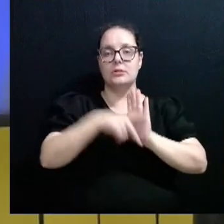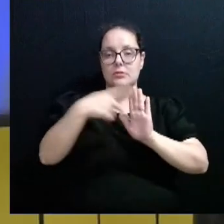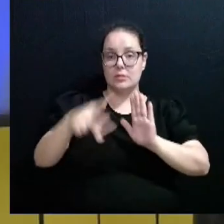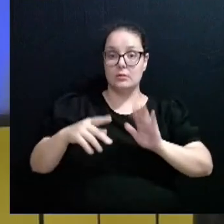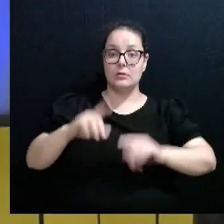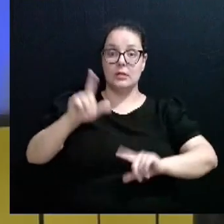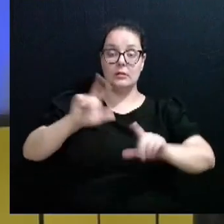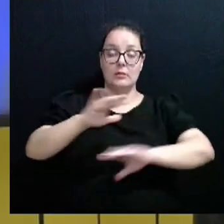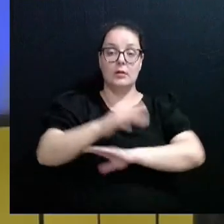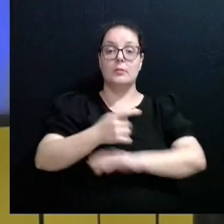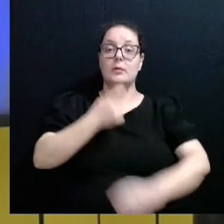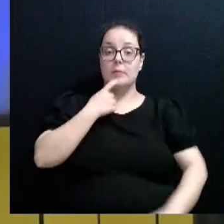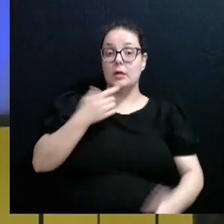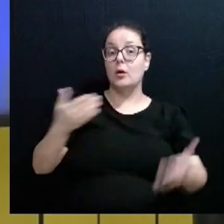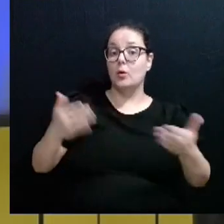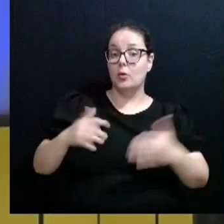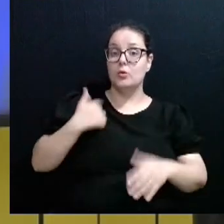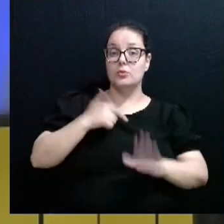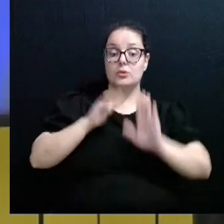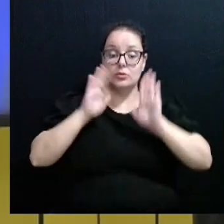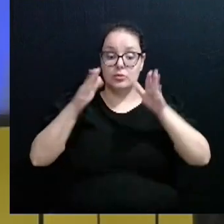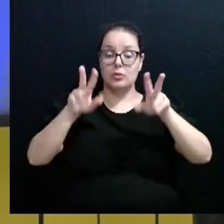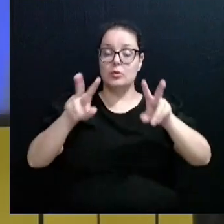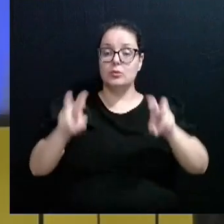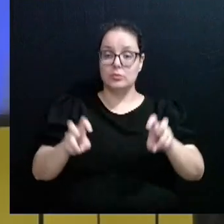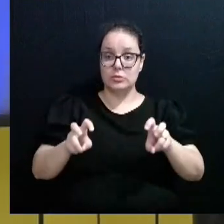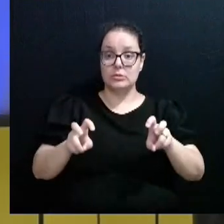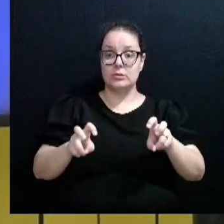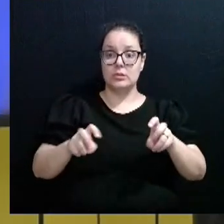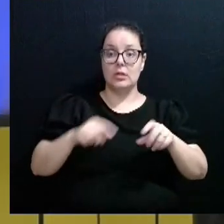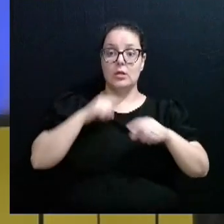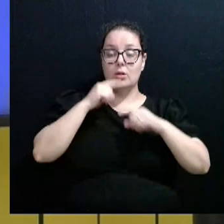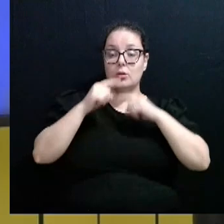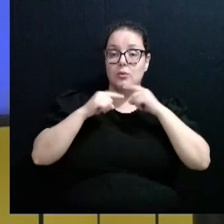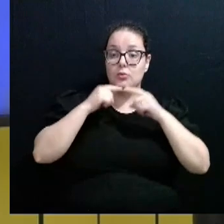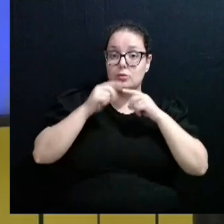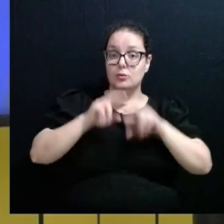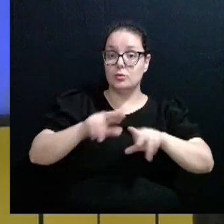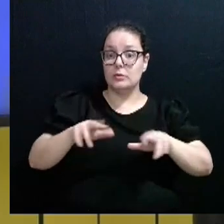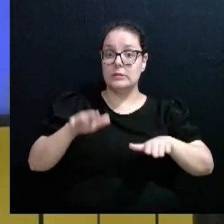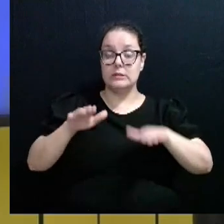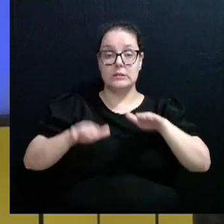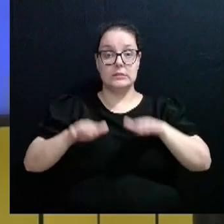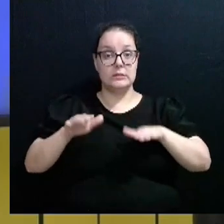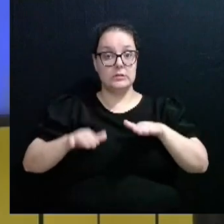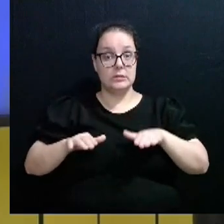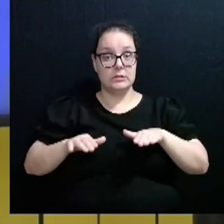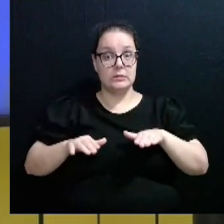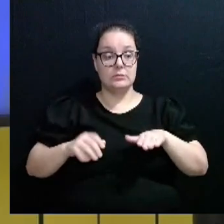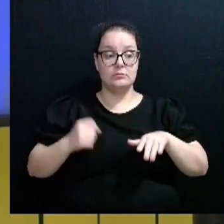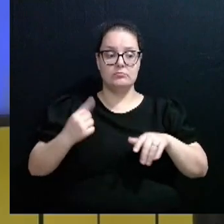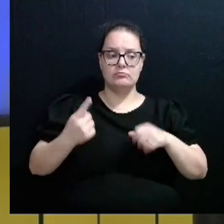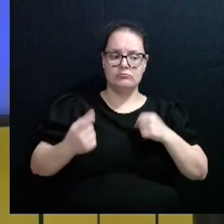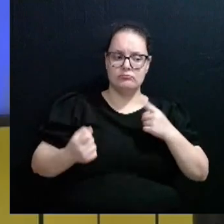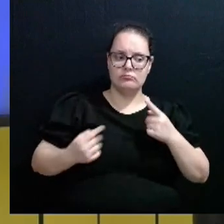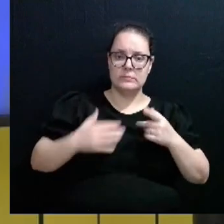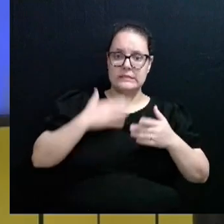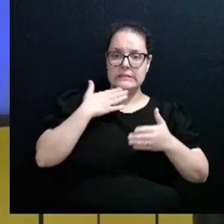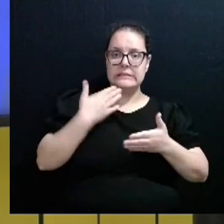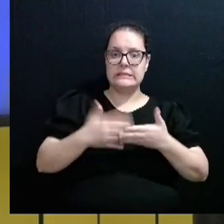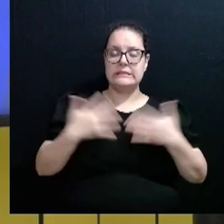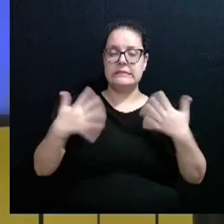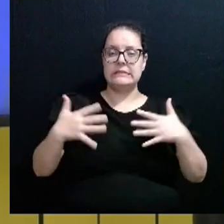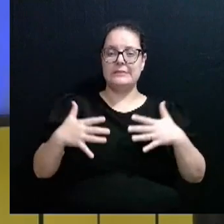o nosso foco é um tema que gera muitas dúvidas e, às vezes, algumas surpresas desagradáveis